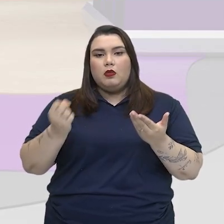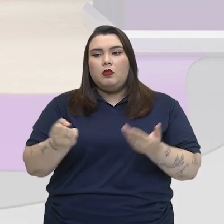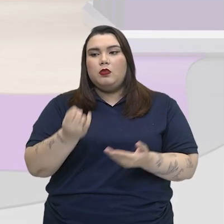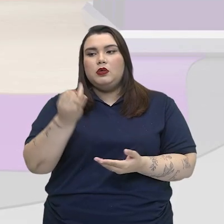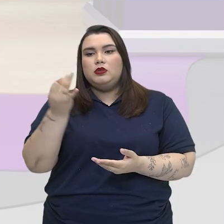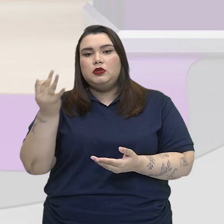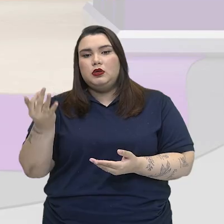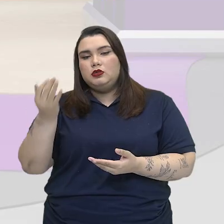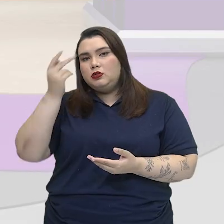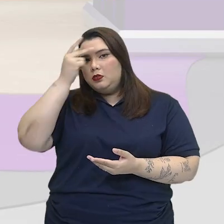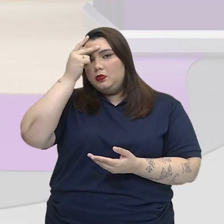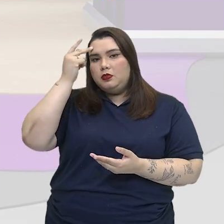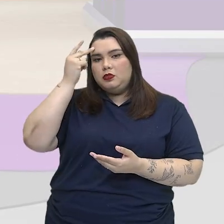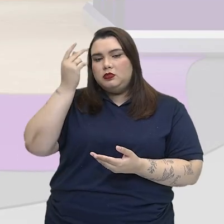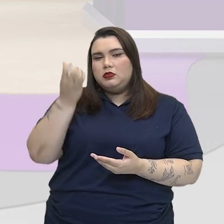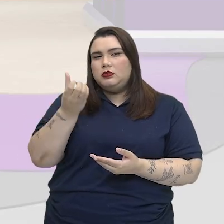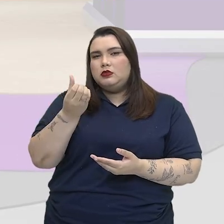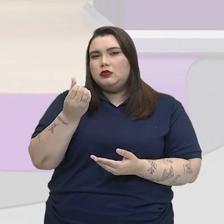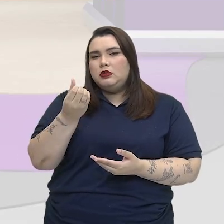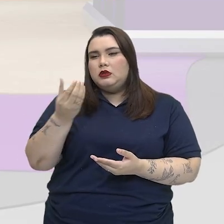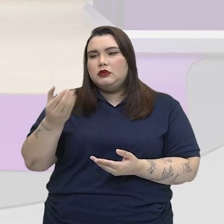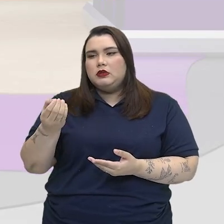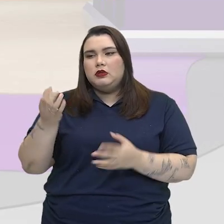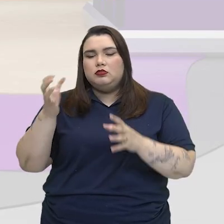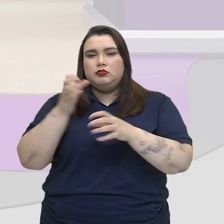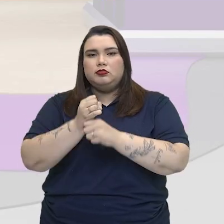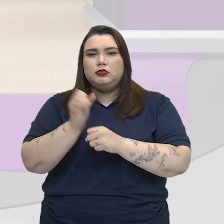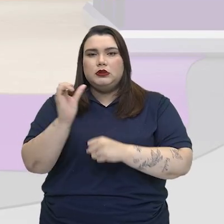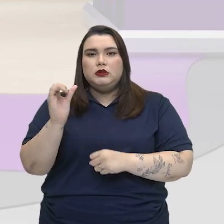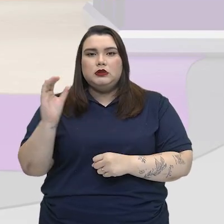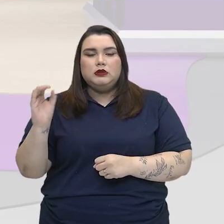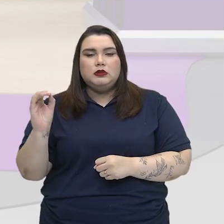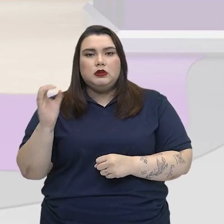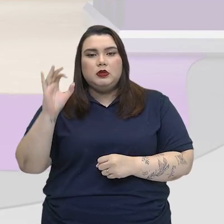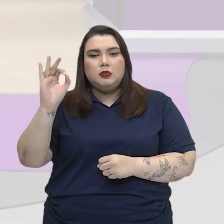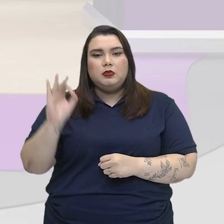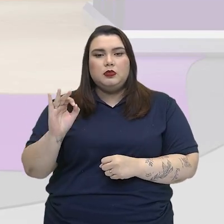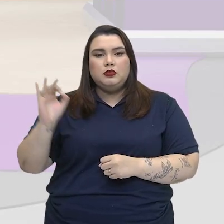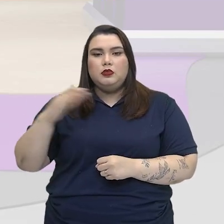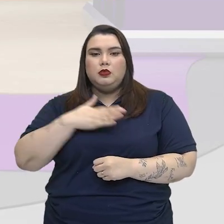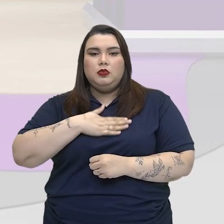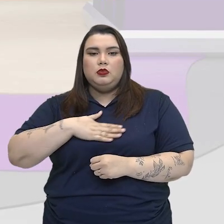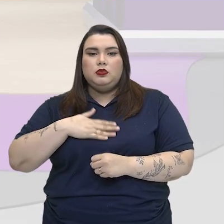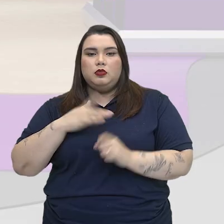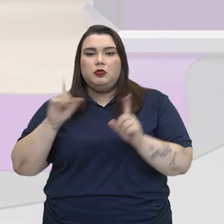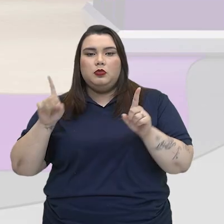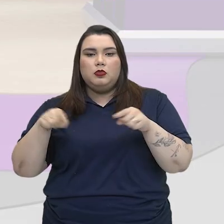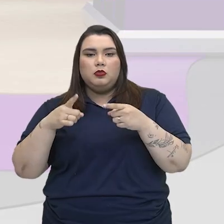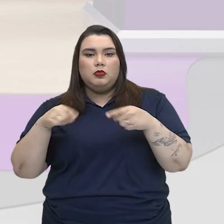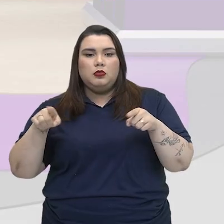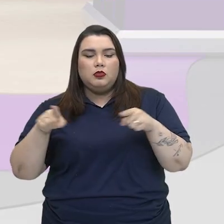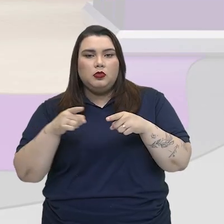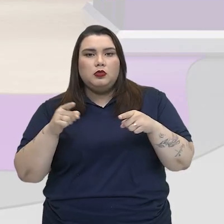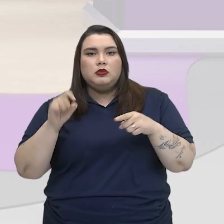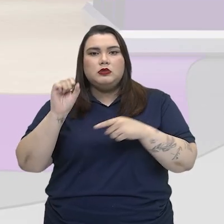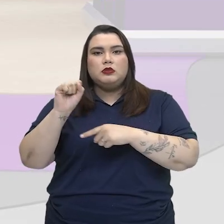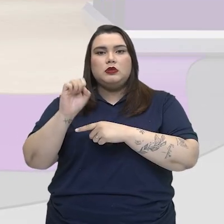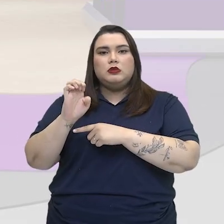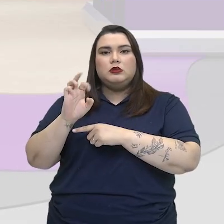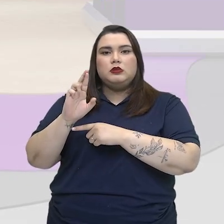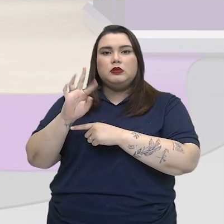quantidade de tantas pessoas, vamos supor, 60%, dos entrevistados preferem música,